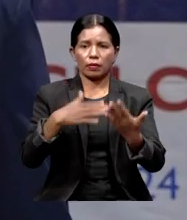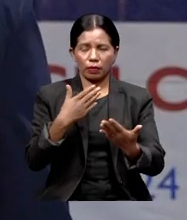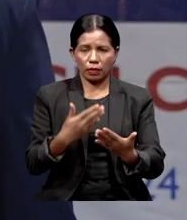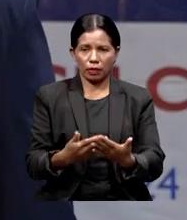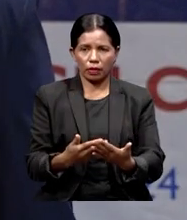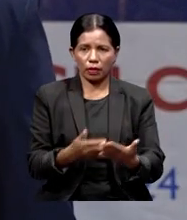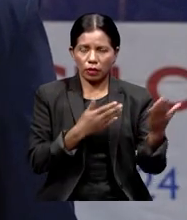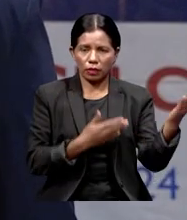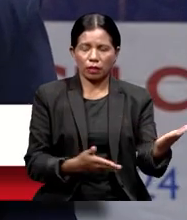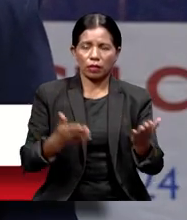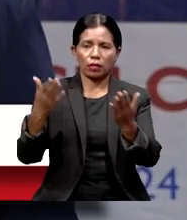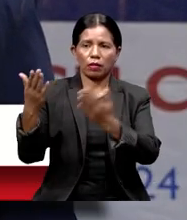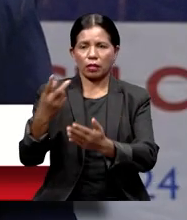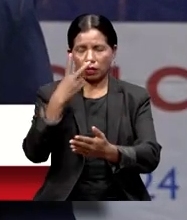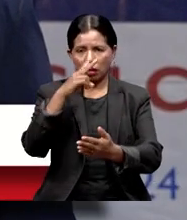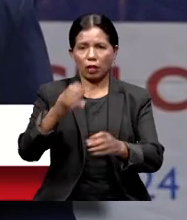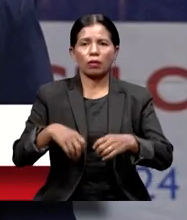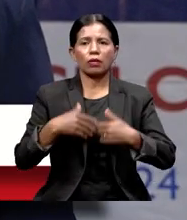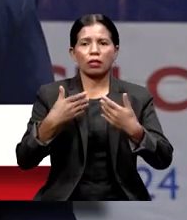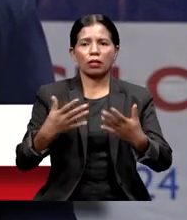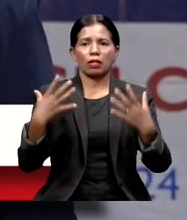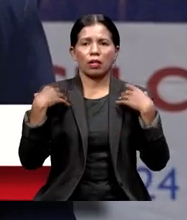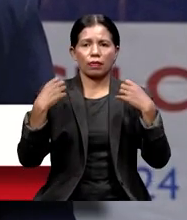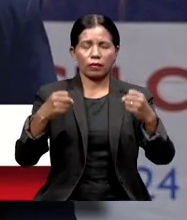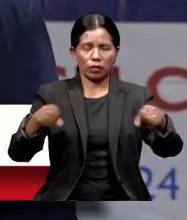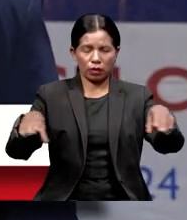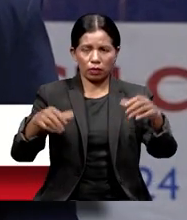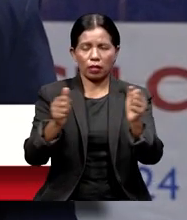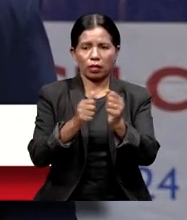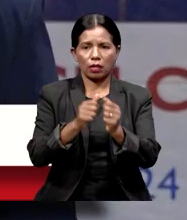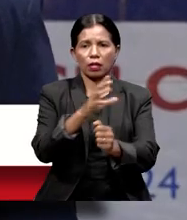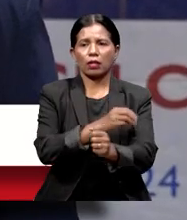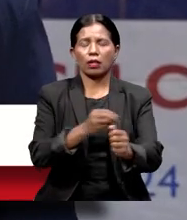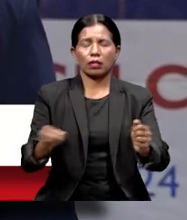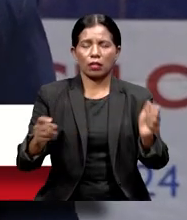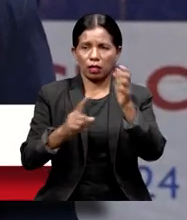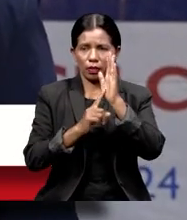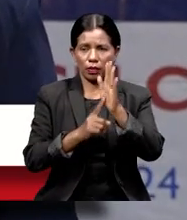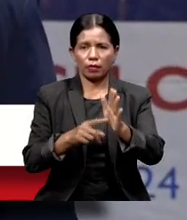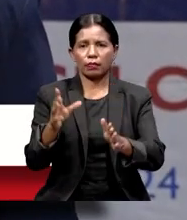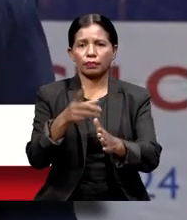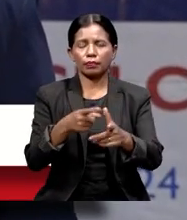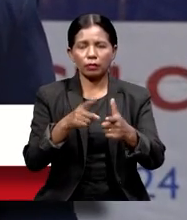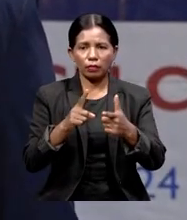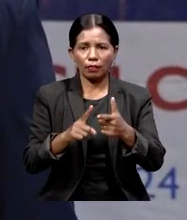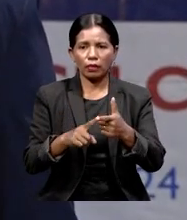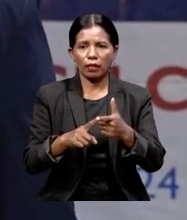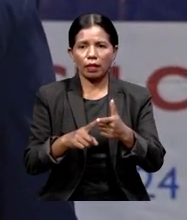o de lori a tua resulta, o exame reforça sistema, reforça transparência e